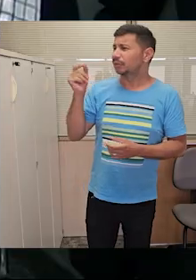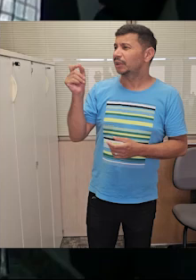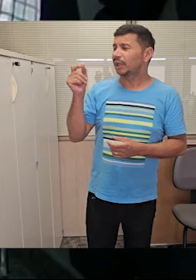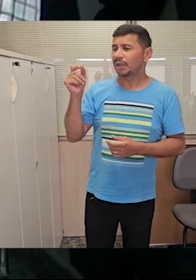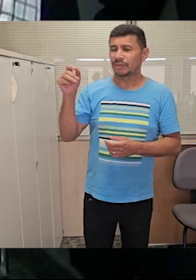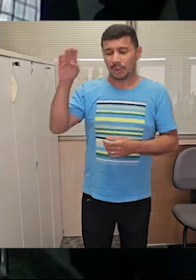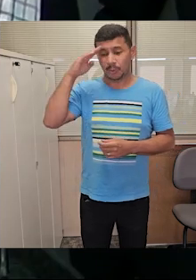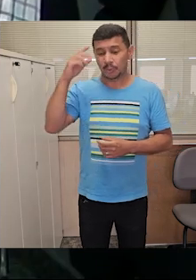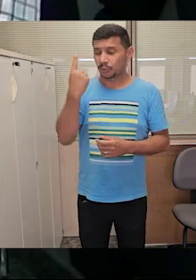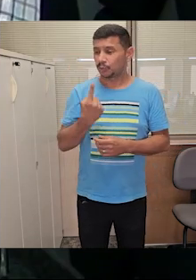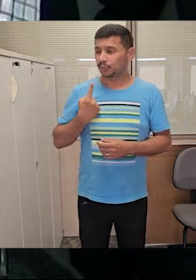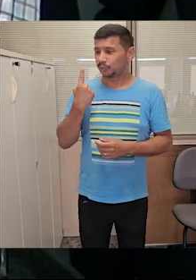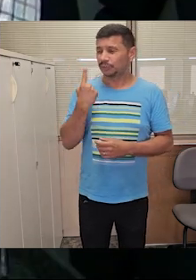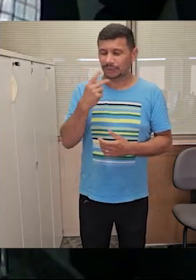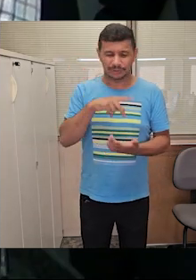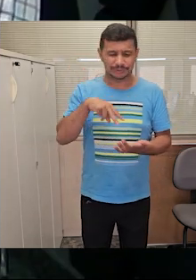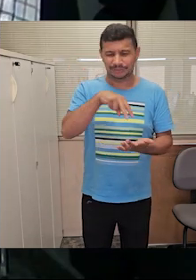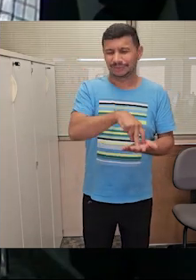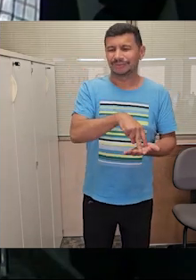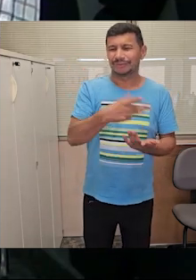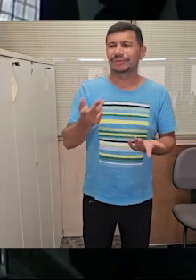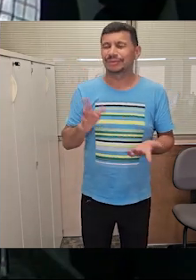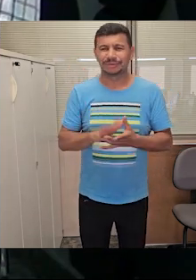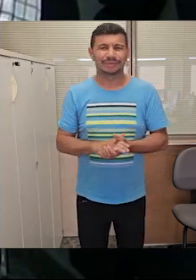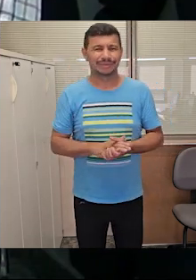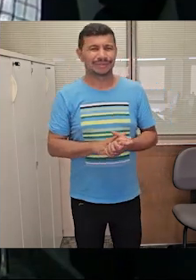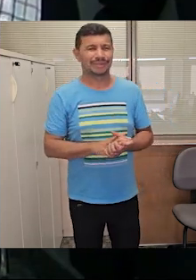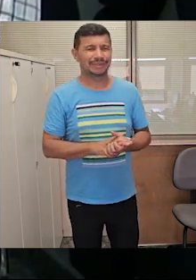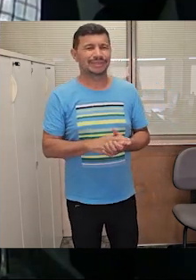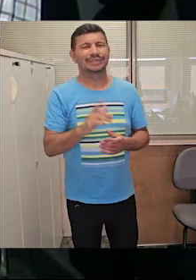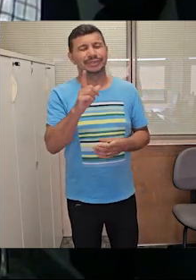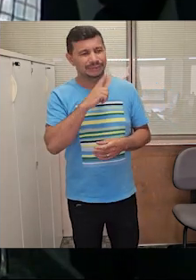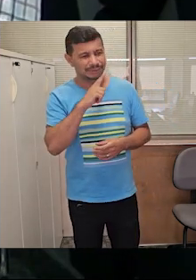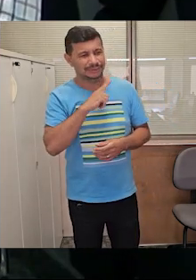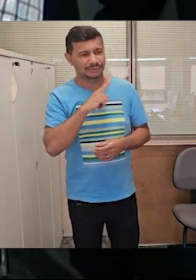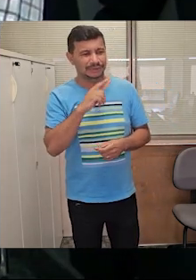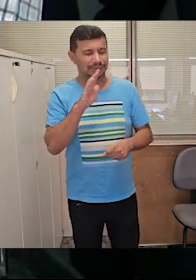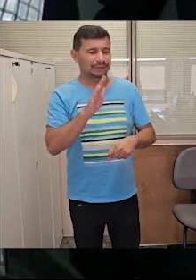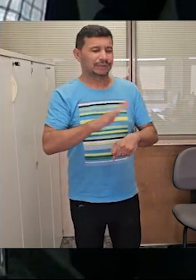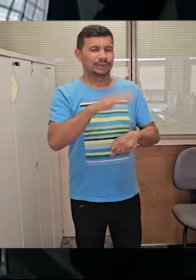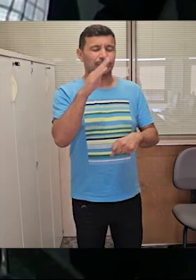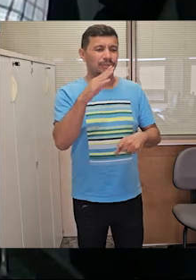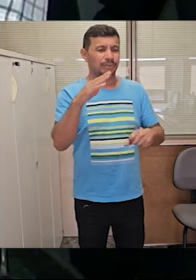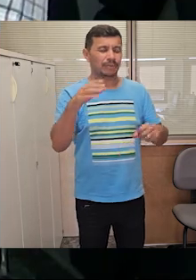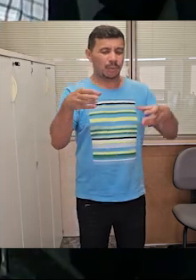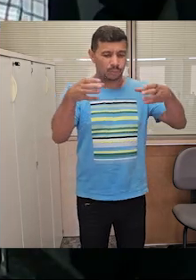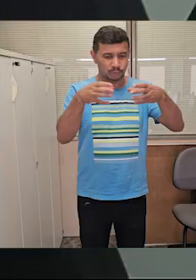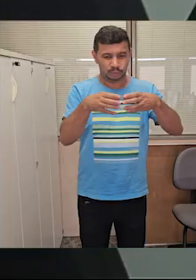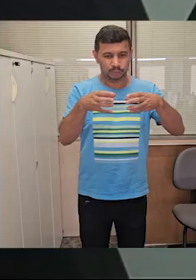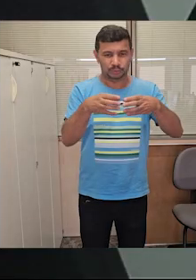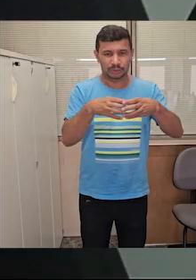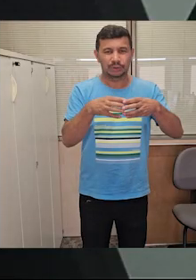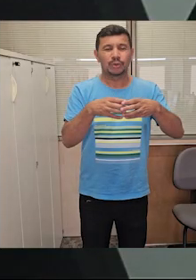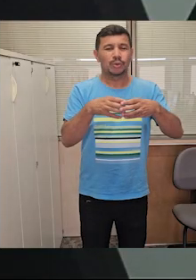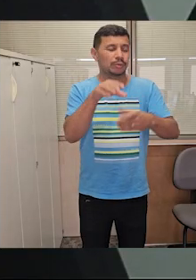falou que veio um soldado e um cabo lá. Tinha um pouco mais que isso, né? Tinha um batalhão